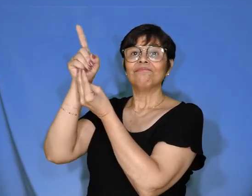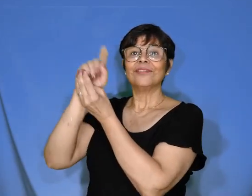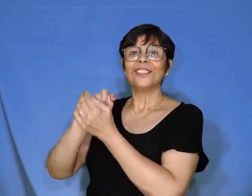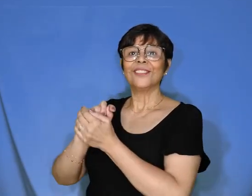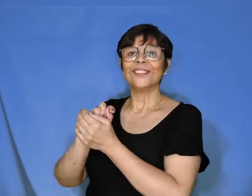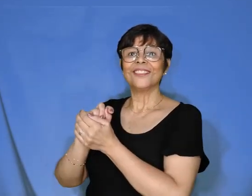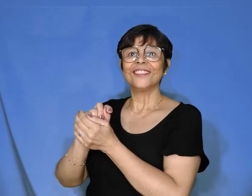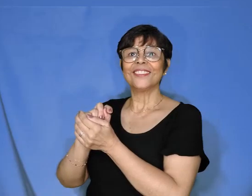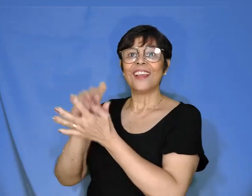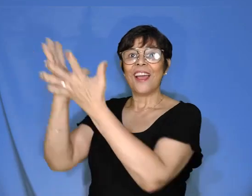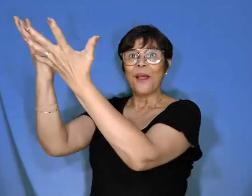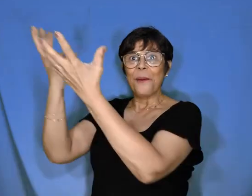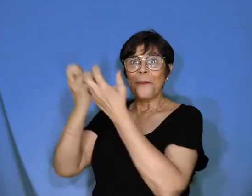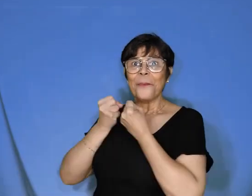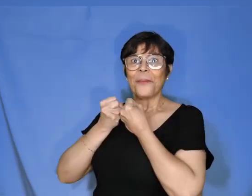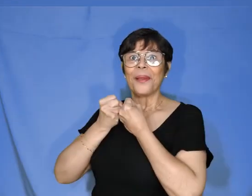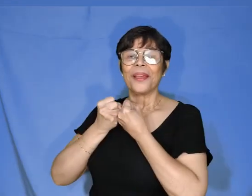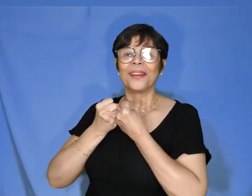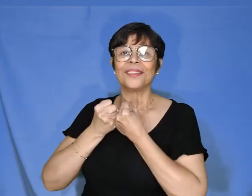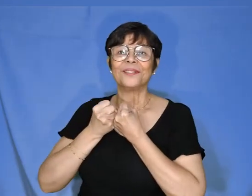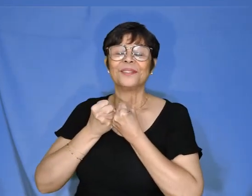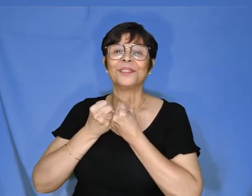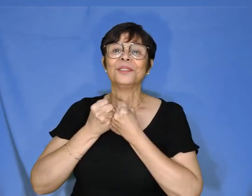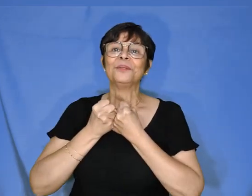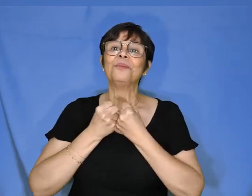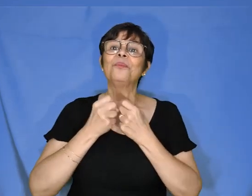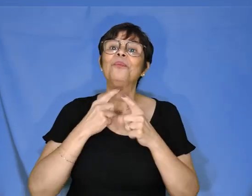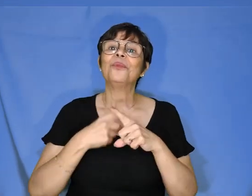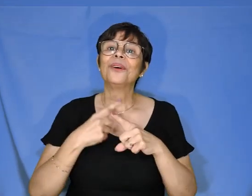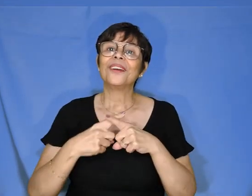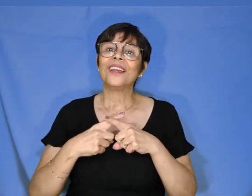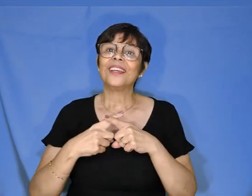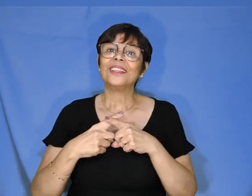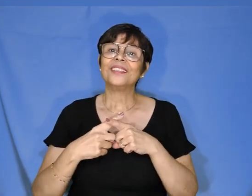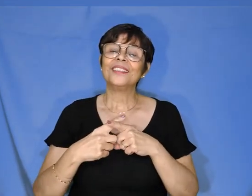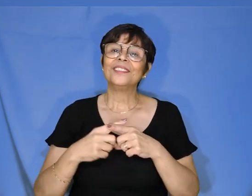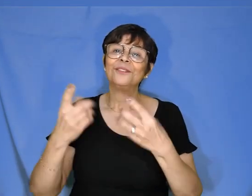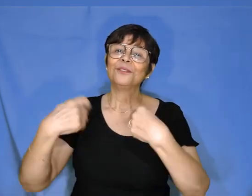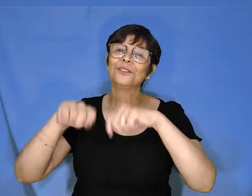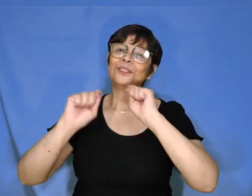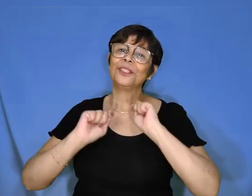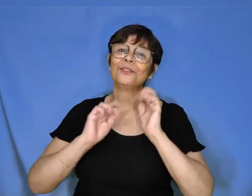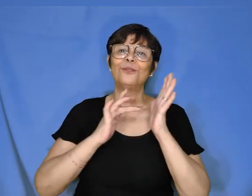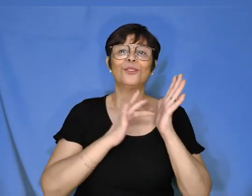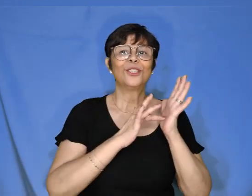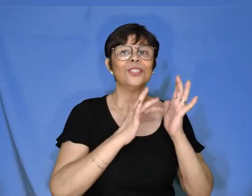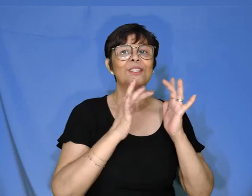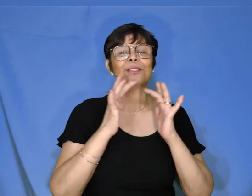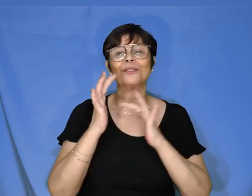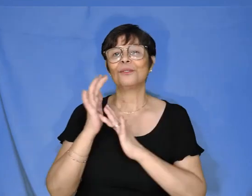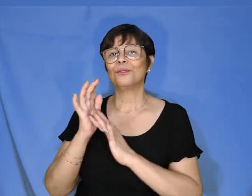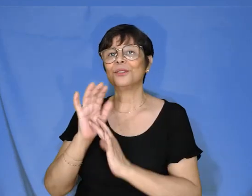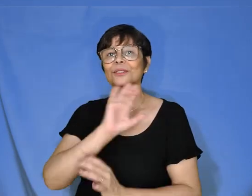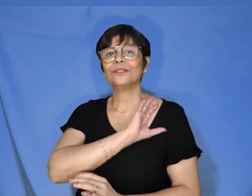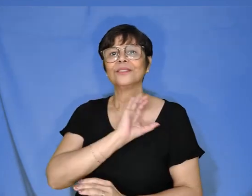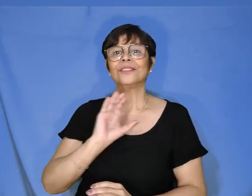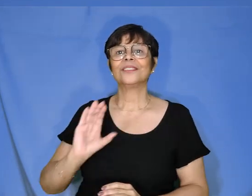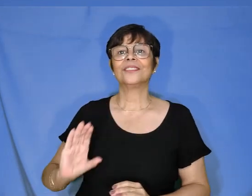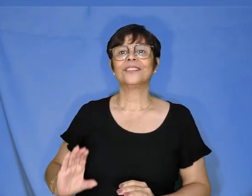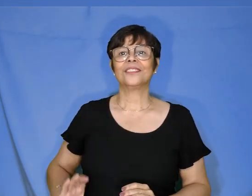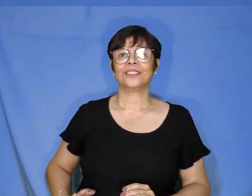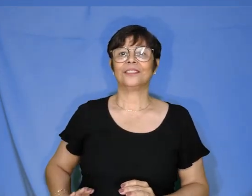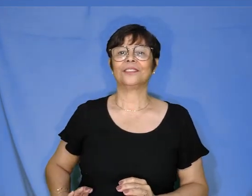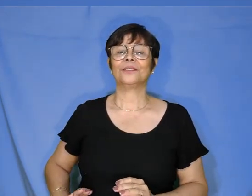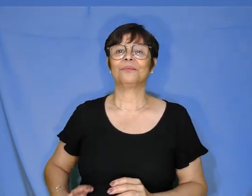entendo o grande ato redentivo de Deus para a nossa vida. Só pelo meio de Cristo é que